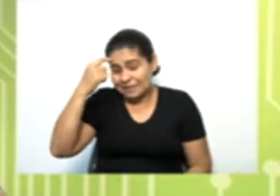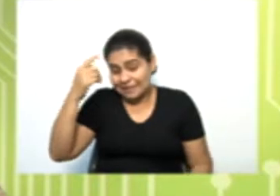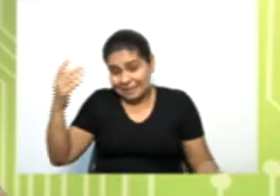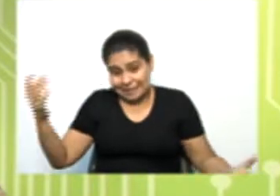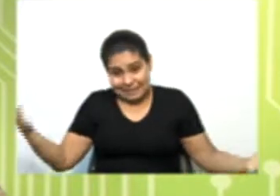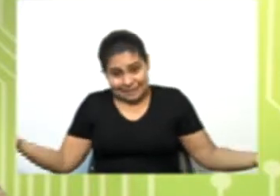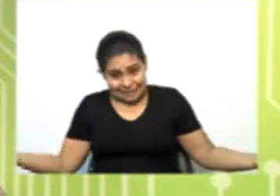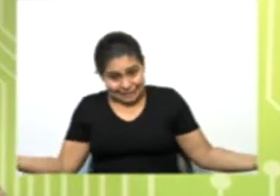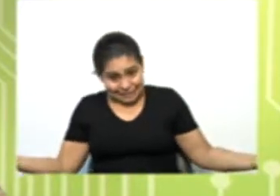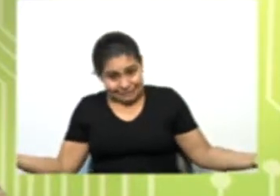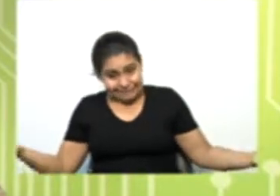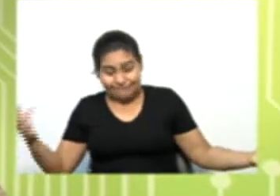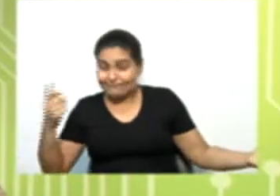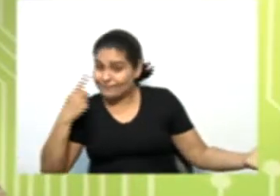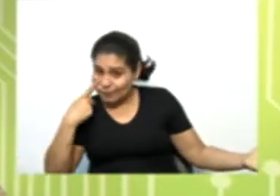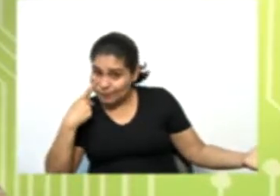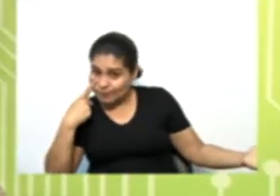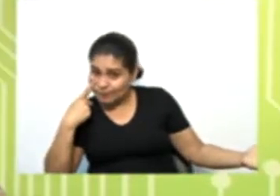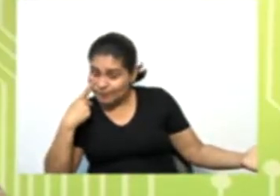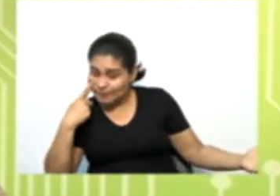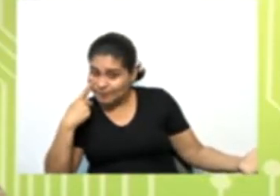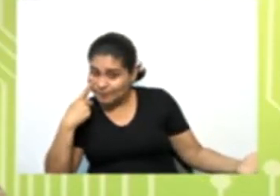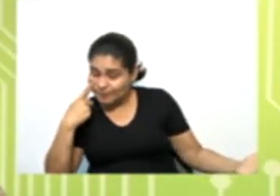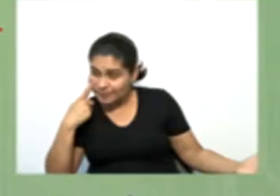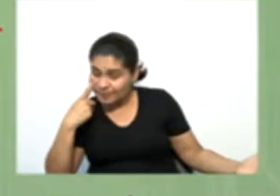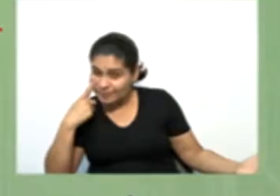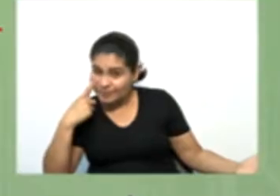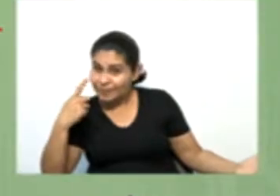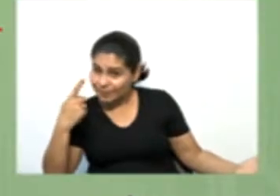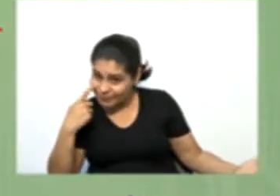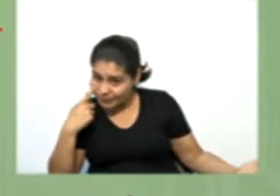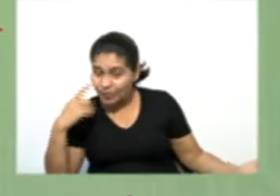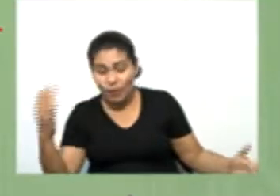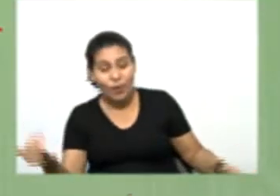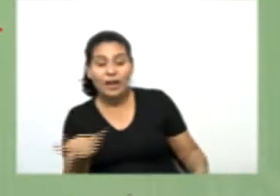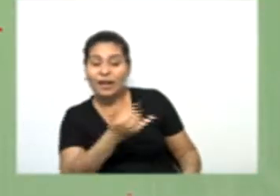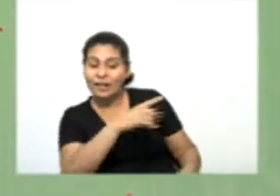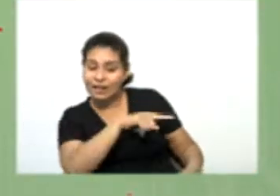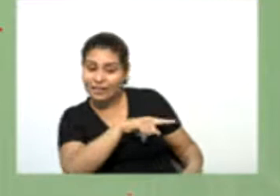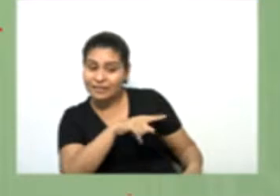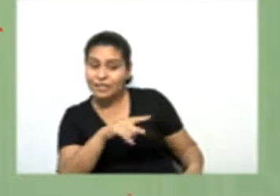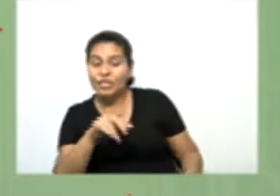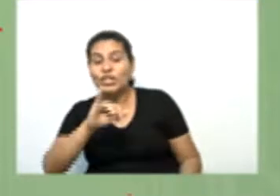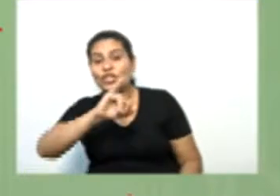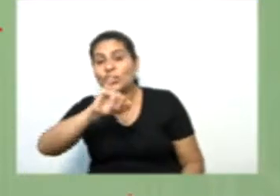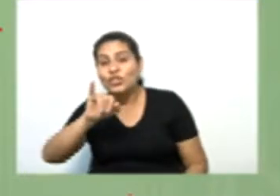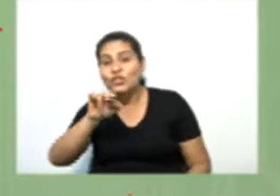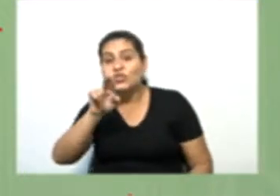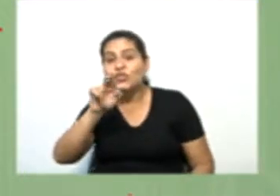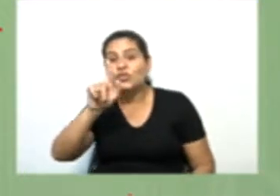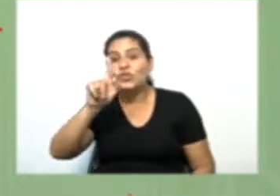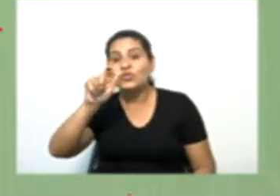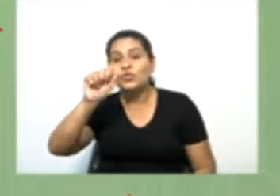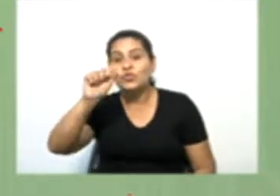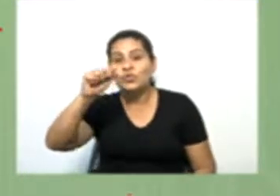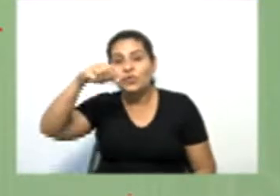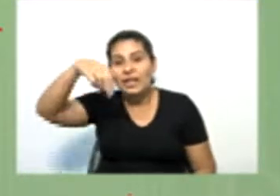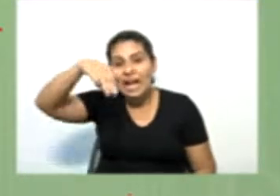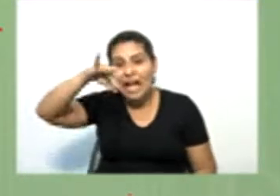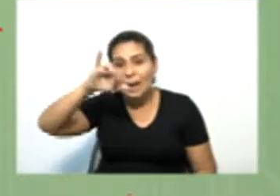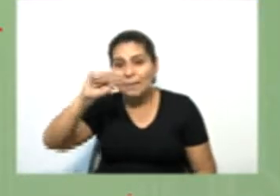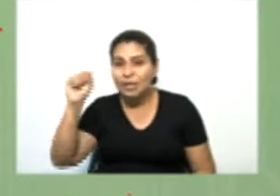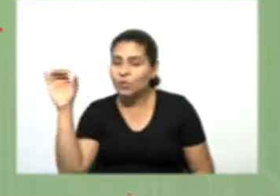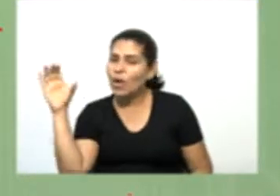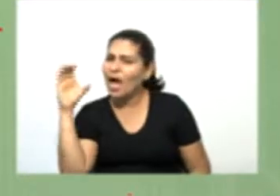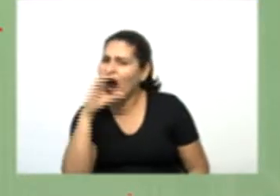Tá vendo? Você, olha lá no slide aqui, dá uma olhada no slide aqui. Pois é, evitar julgamentos